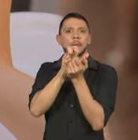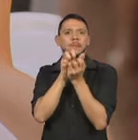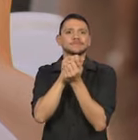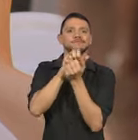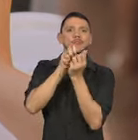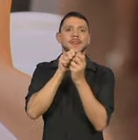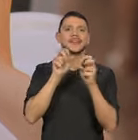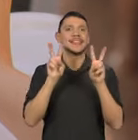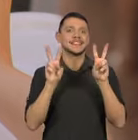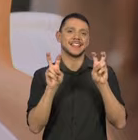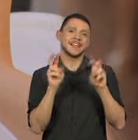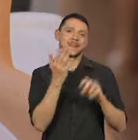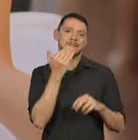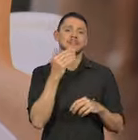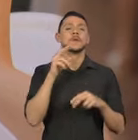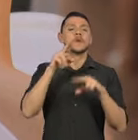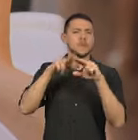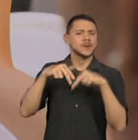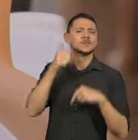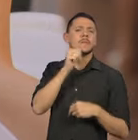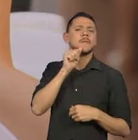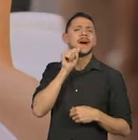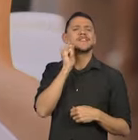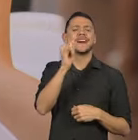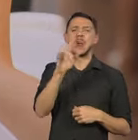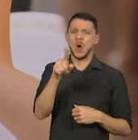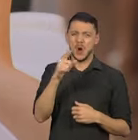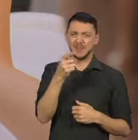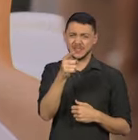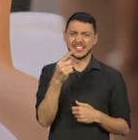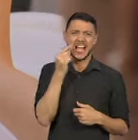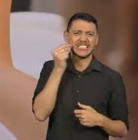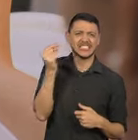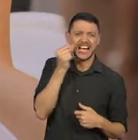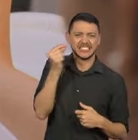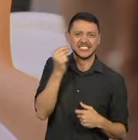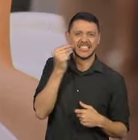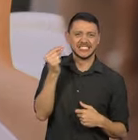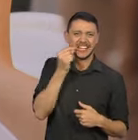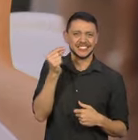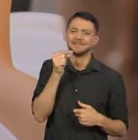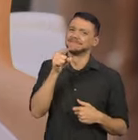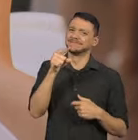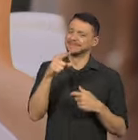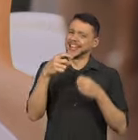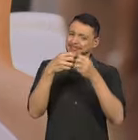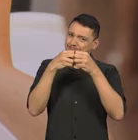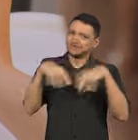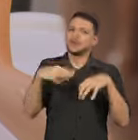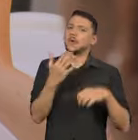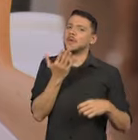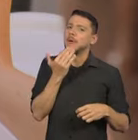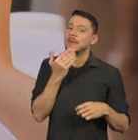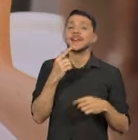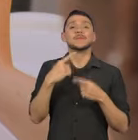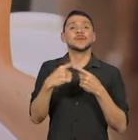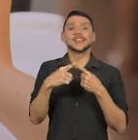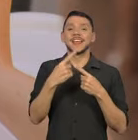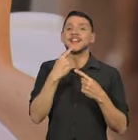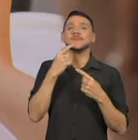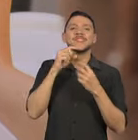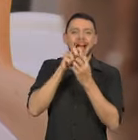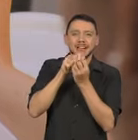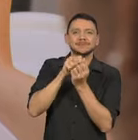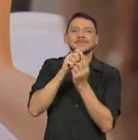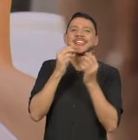vocês vive falando, o chiclete vai estragar o apetite. Realmente, se você masca muito chiclete, você começa a salivar, o excesso de saliva vai para o estômago, e o estômago